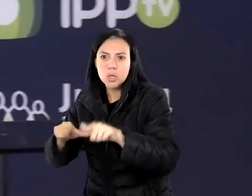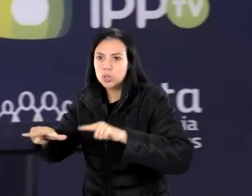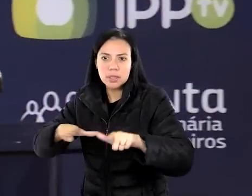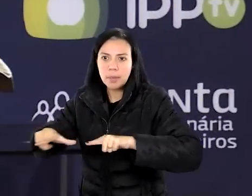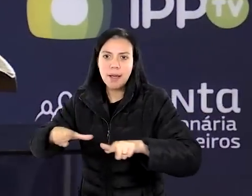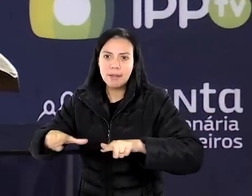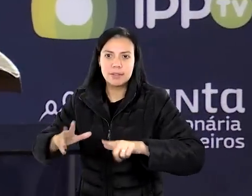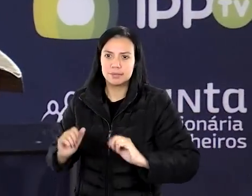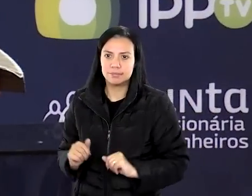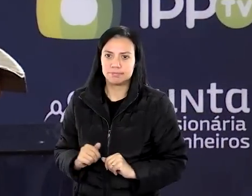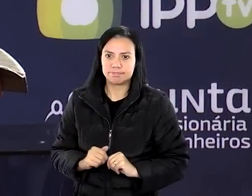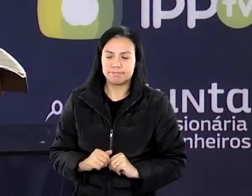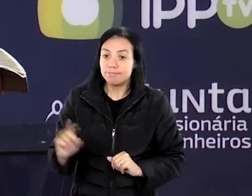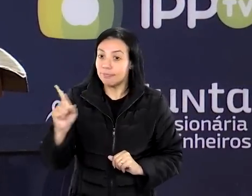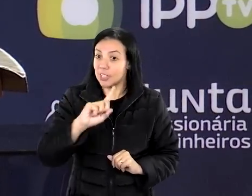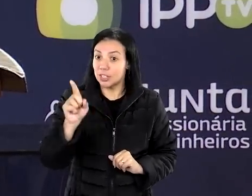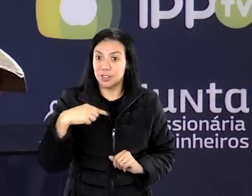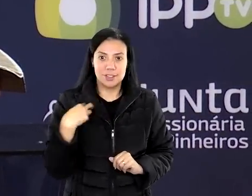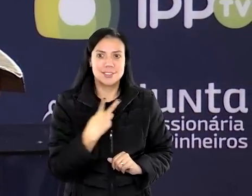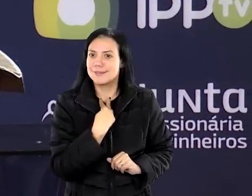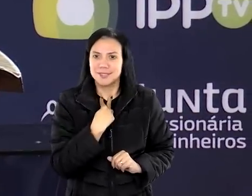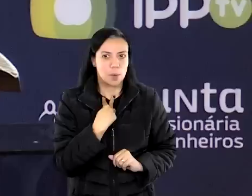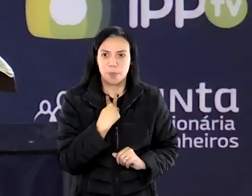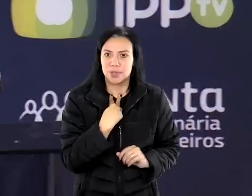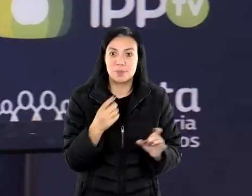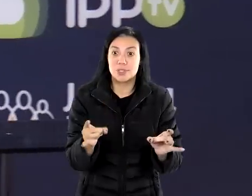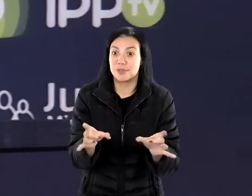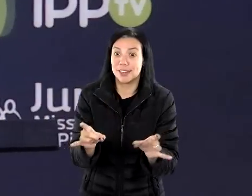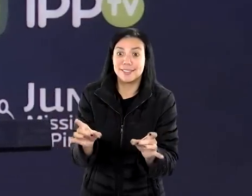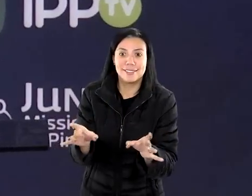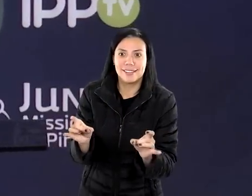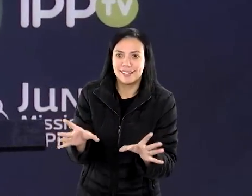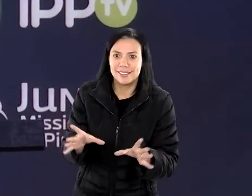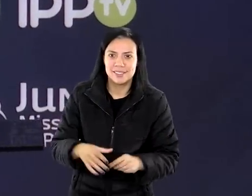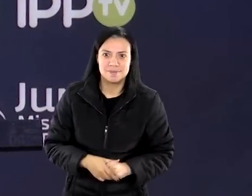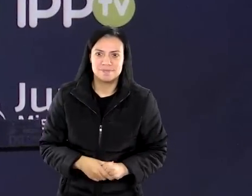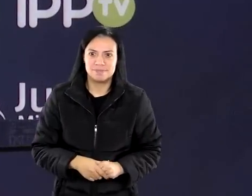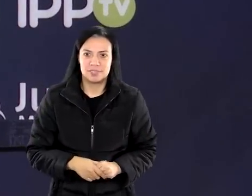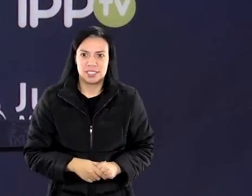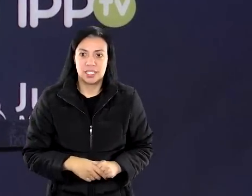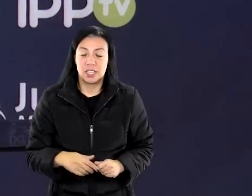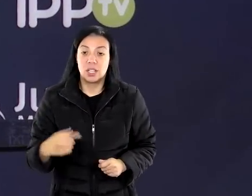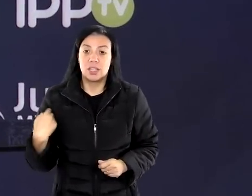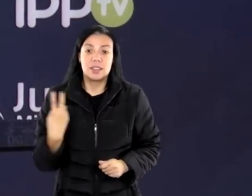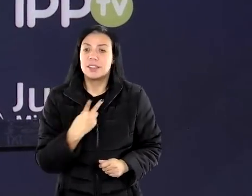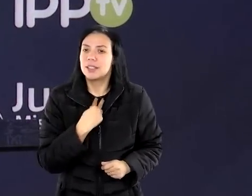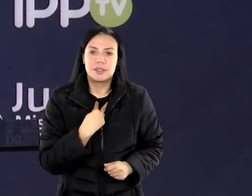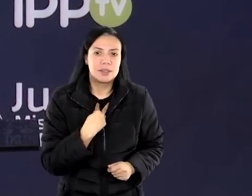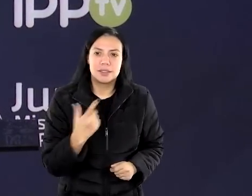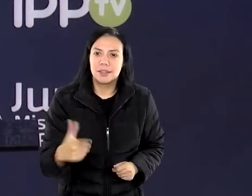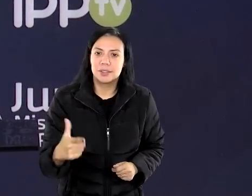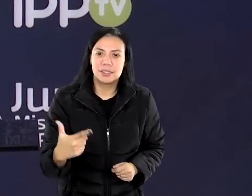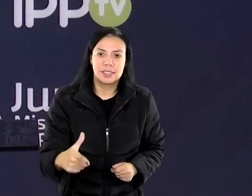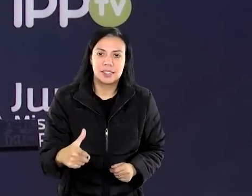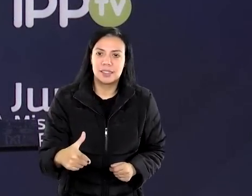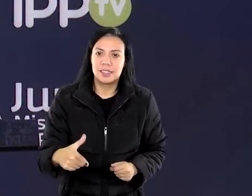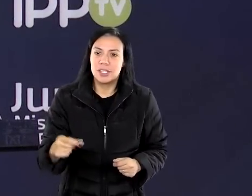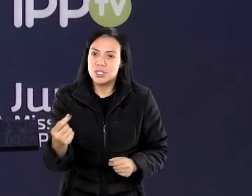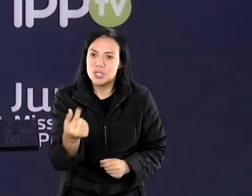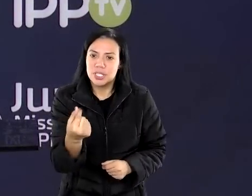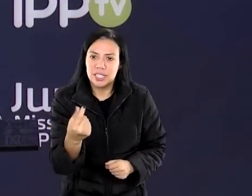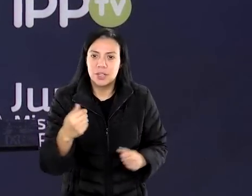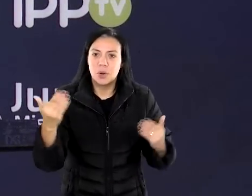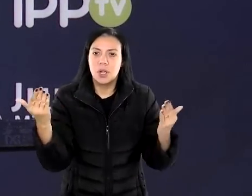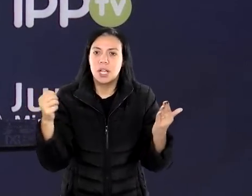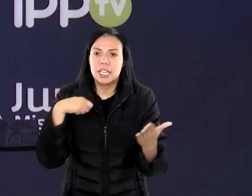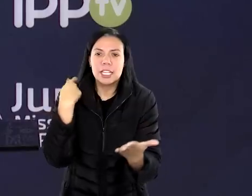A gente não se vende, irmãos. O crente não é comprado pelas coisas do mundo. Não há dinheiro que compra um crente, não há prazer que compra um crente. Nós